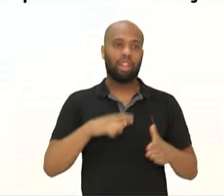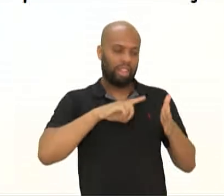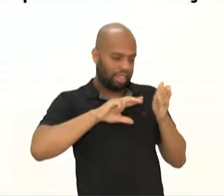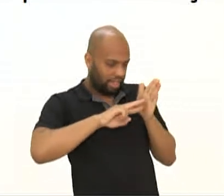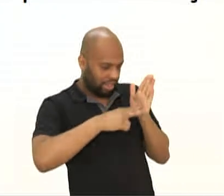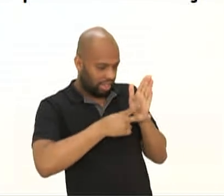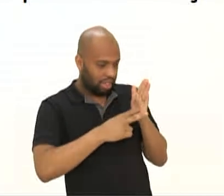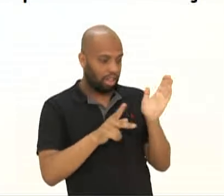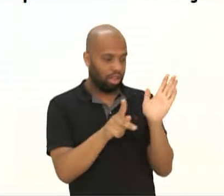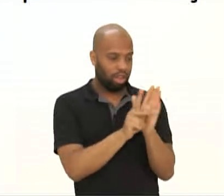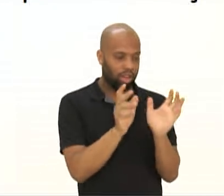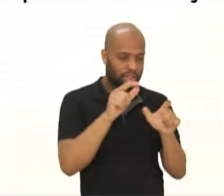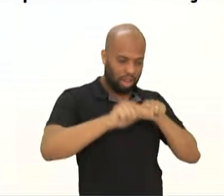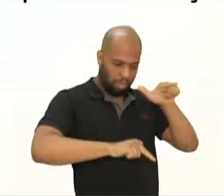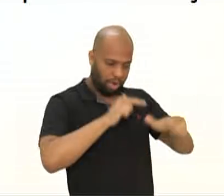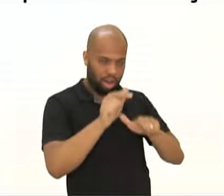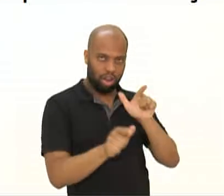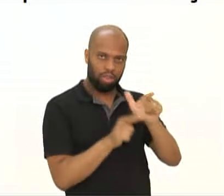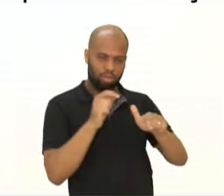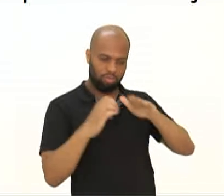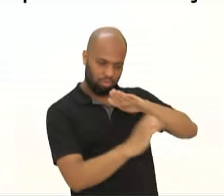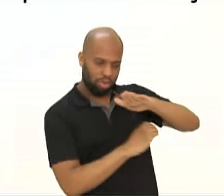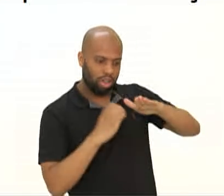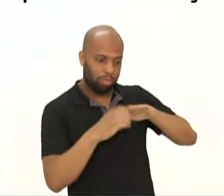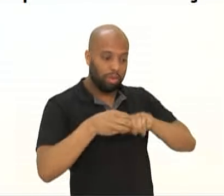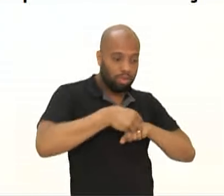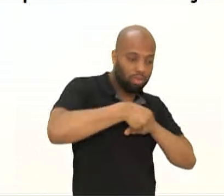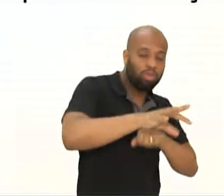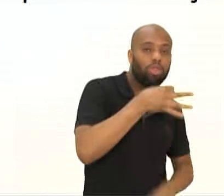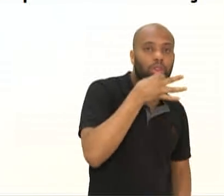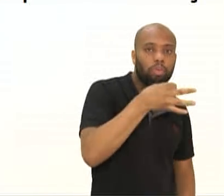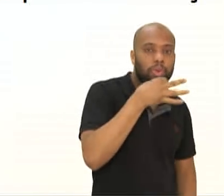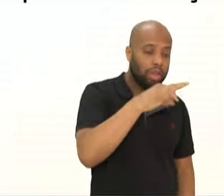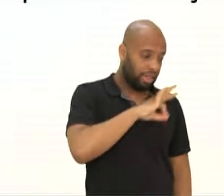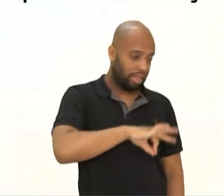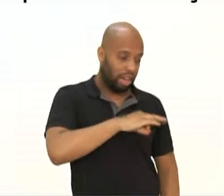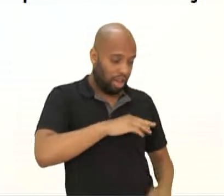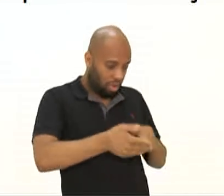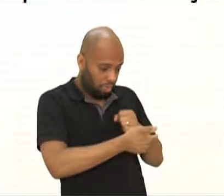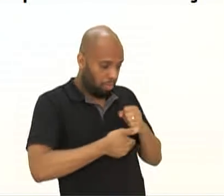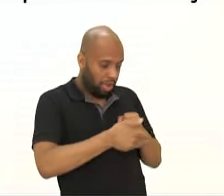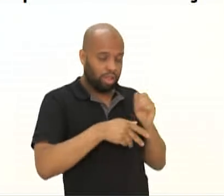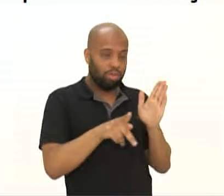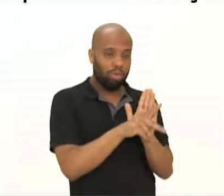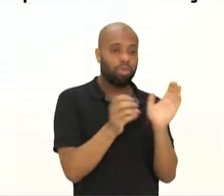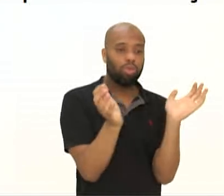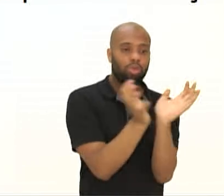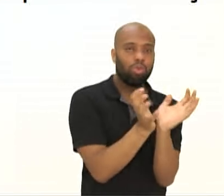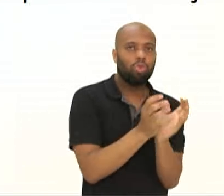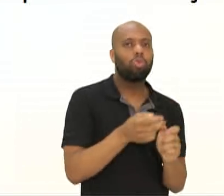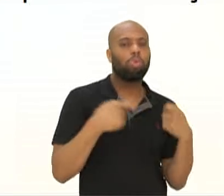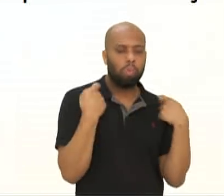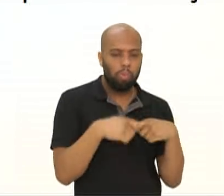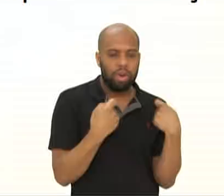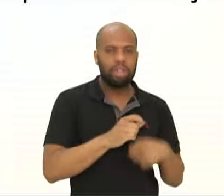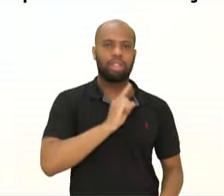de trabalhadores de uma empresa sugere que o piso salarial da classe seja de